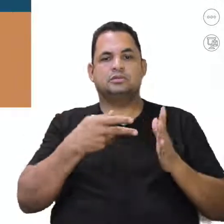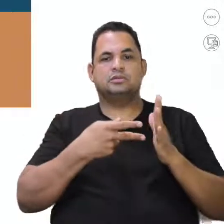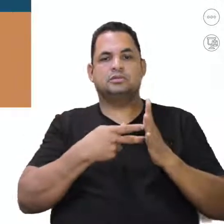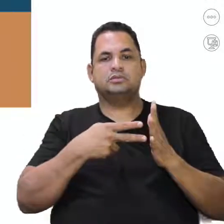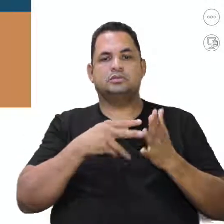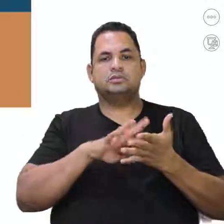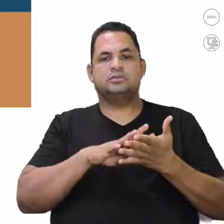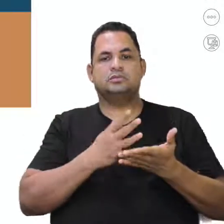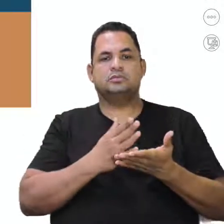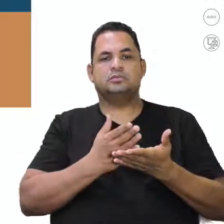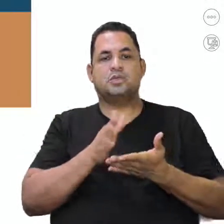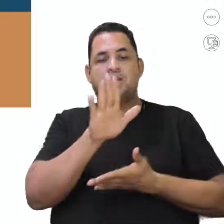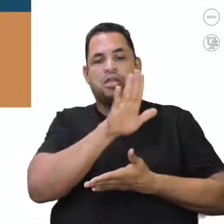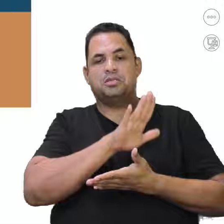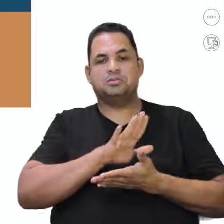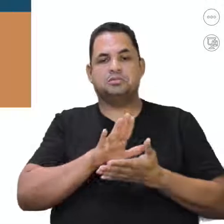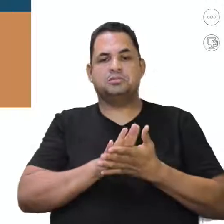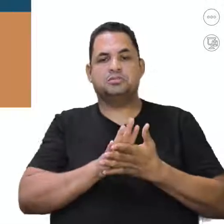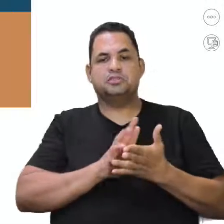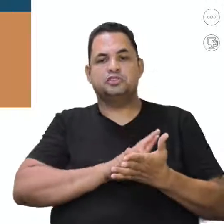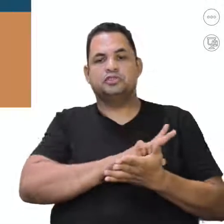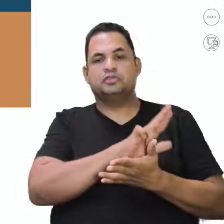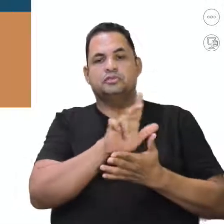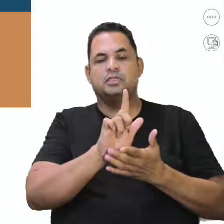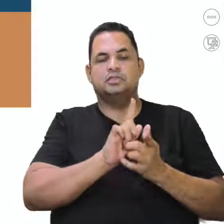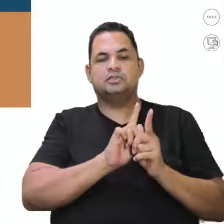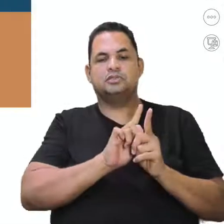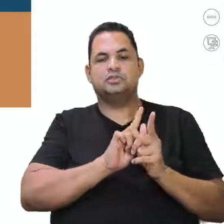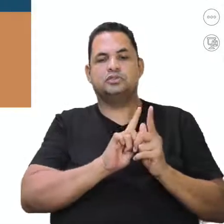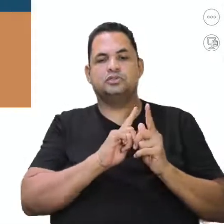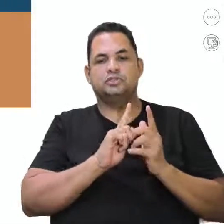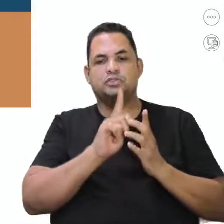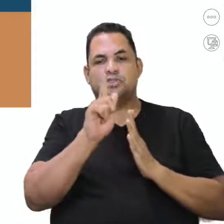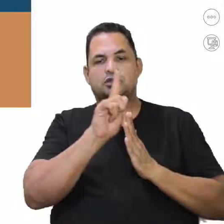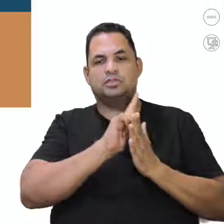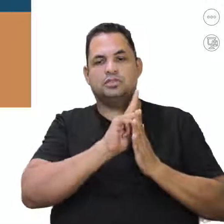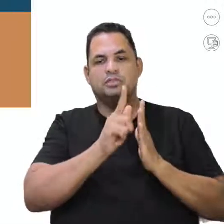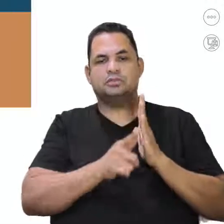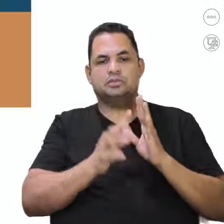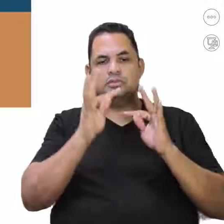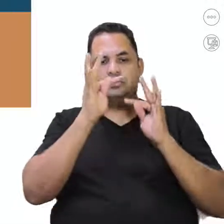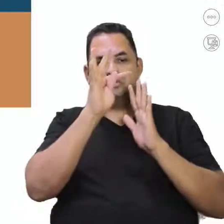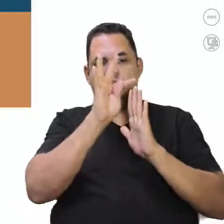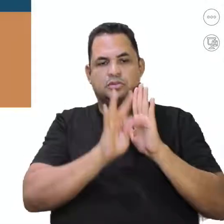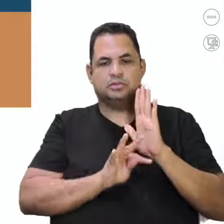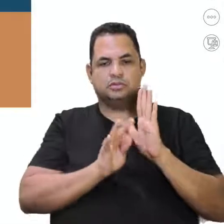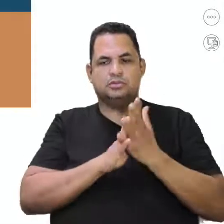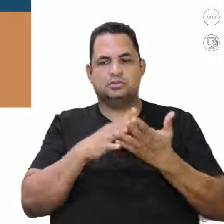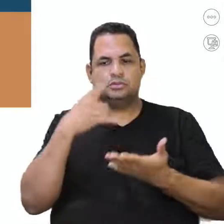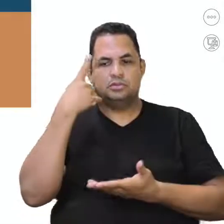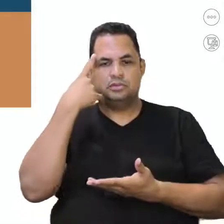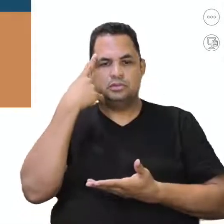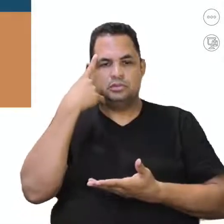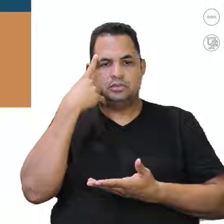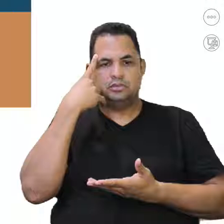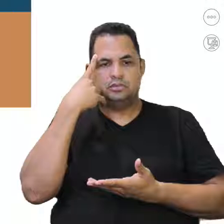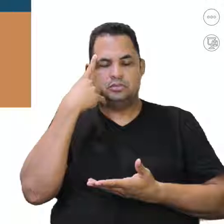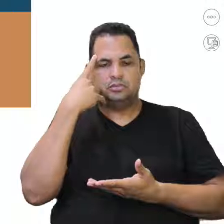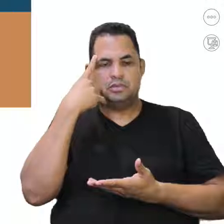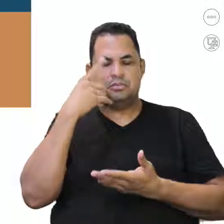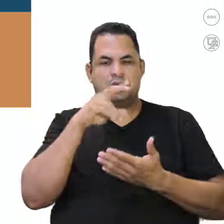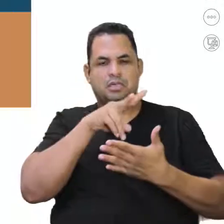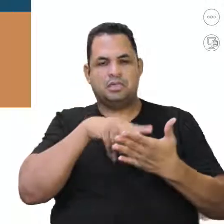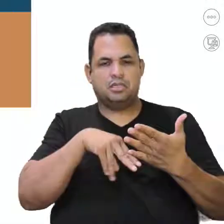eles estabelecidos nos vários gêneros textuais escritos. Também vamos ler, compreender, analisar